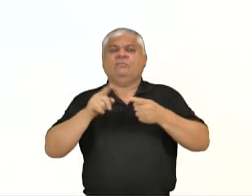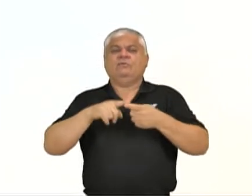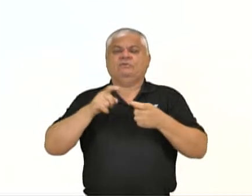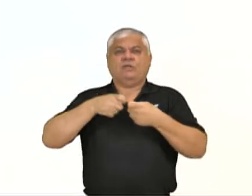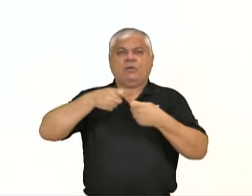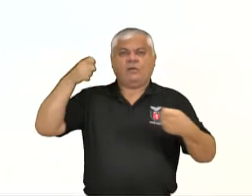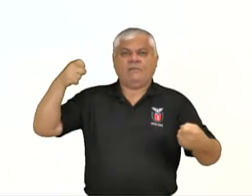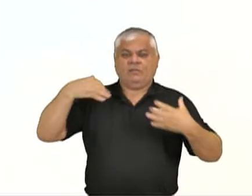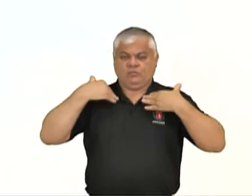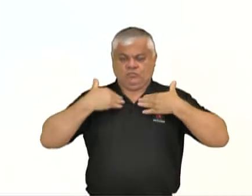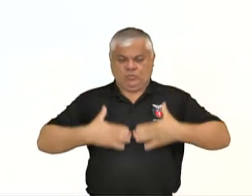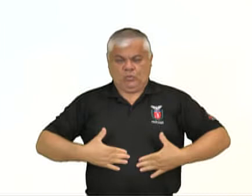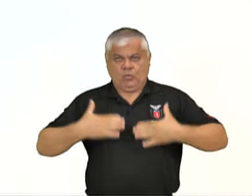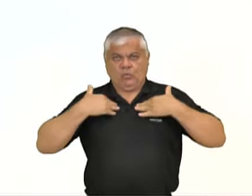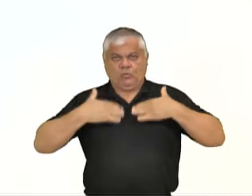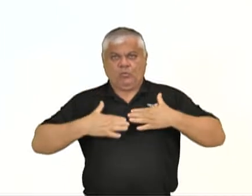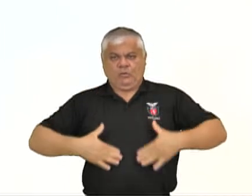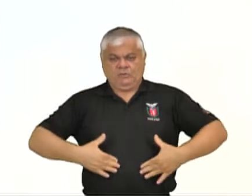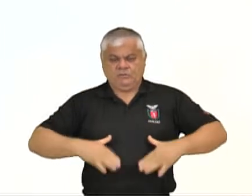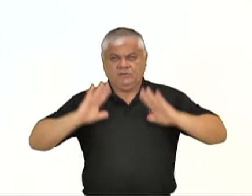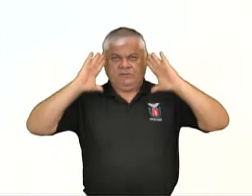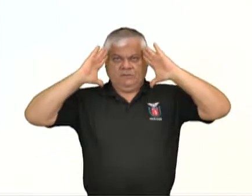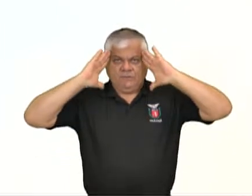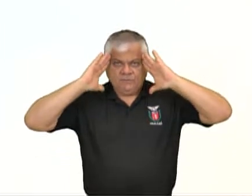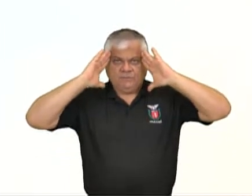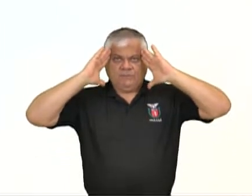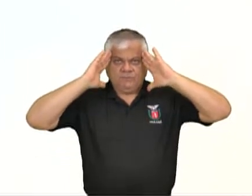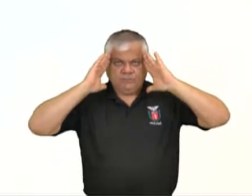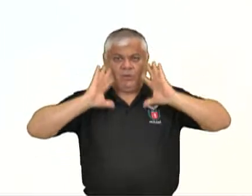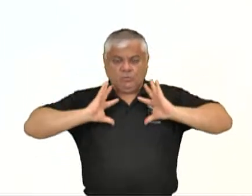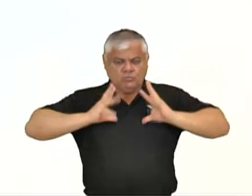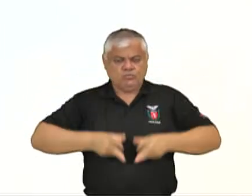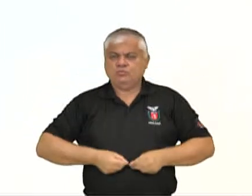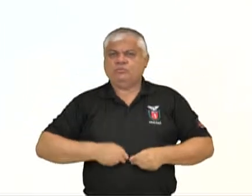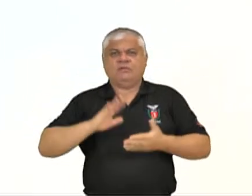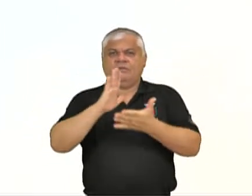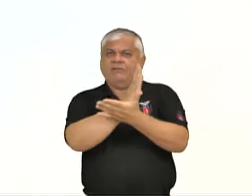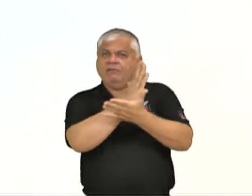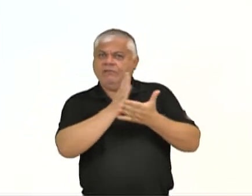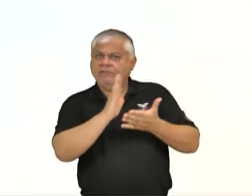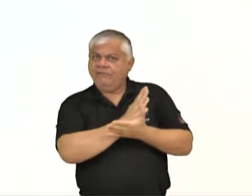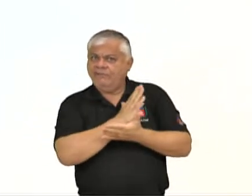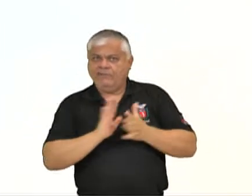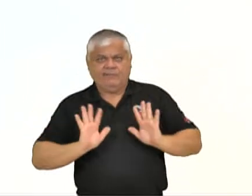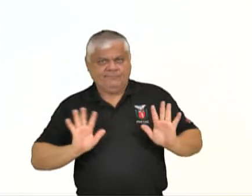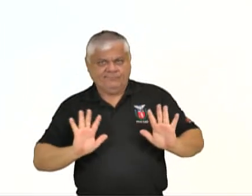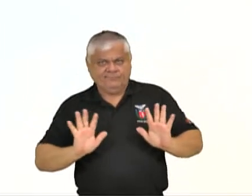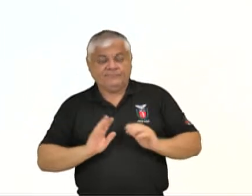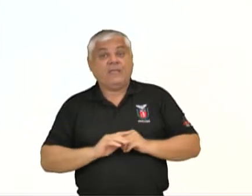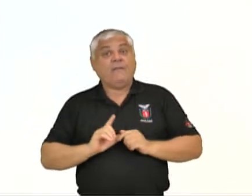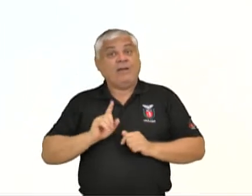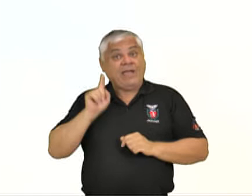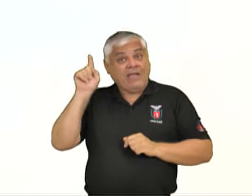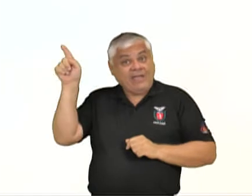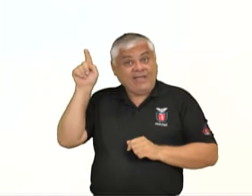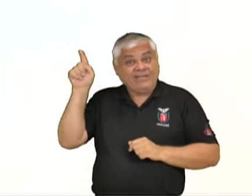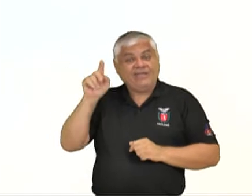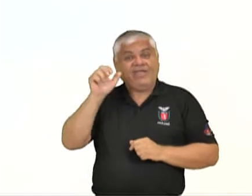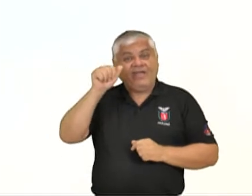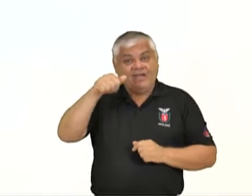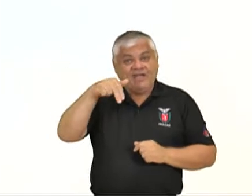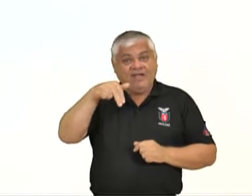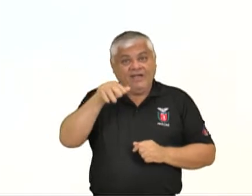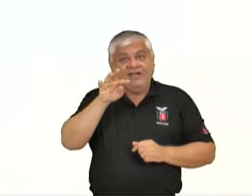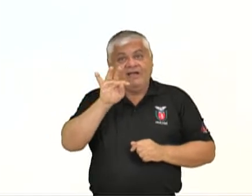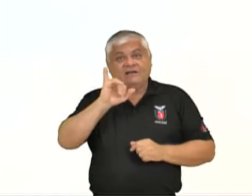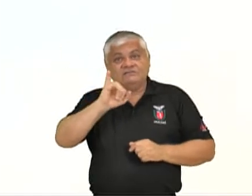específico para tronco, abdômen, e eu nunca penso no corpo de uma forma total, em sua totalidade. Já nesse método da